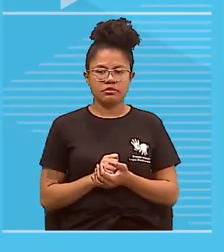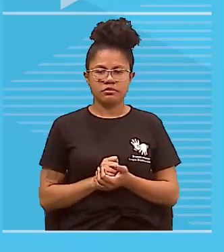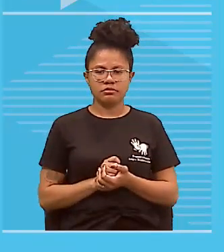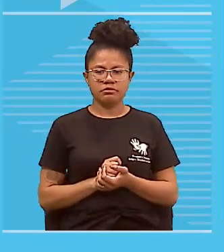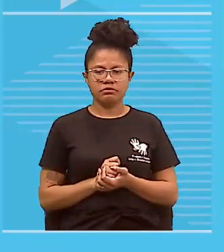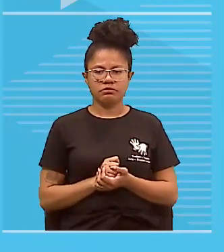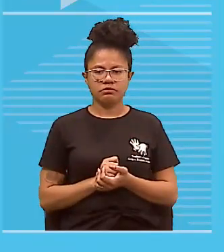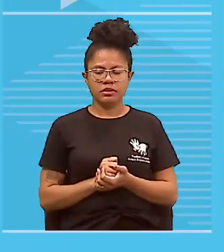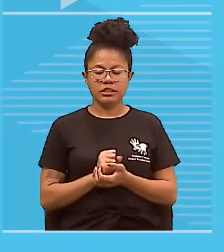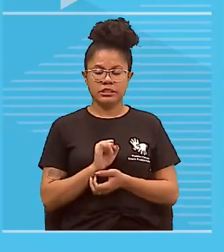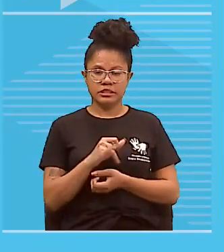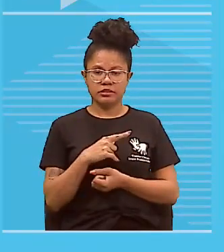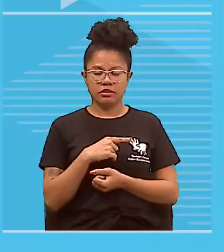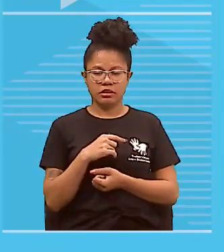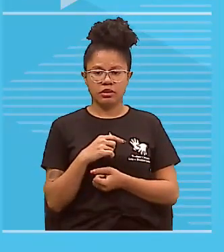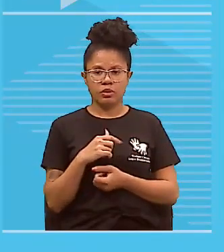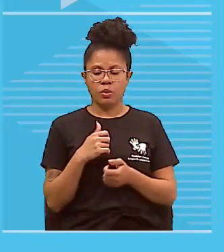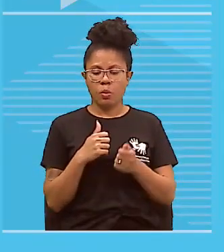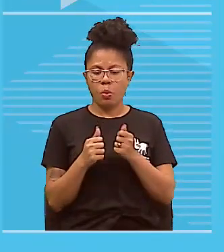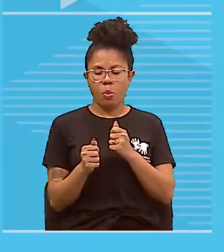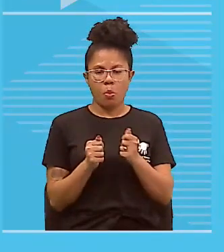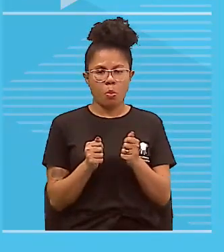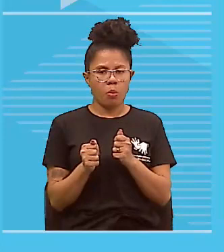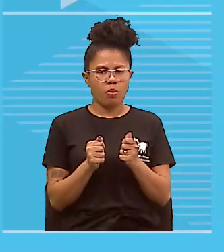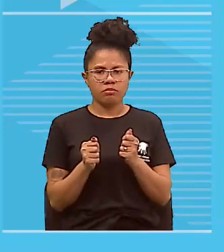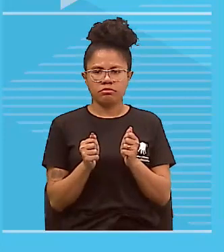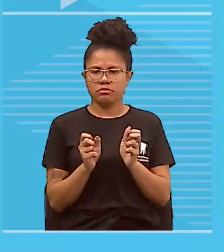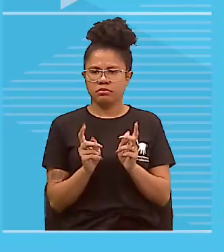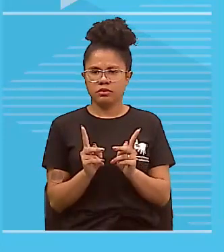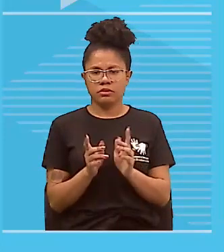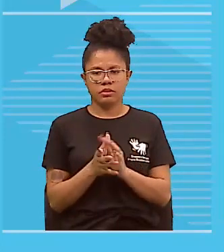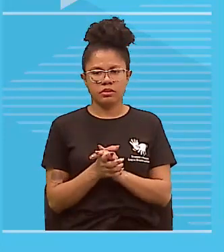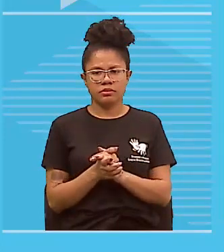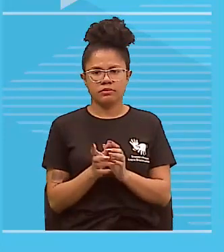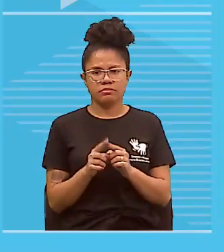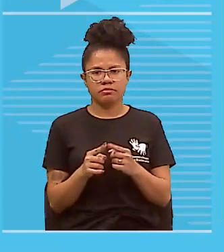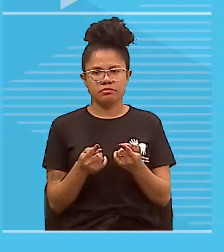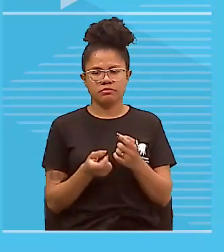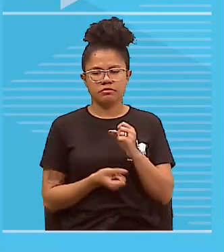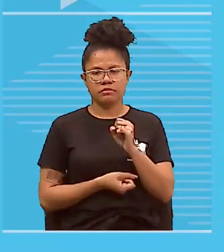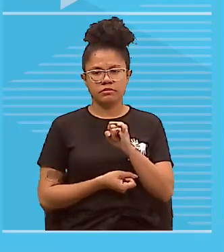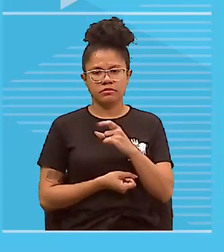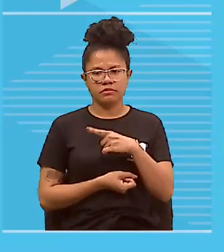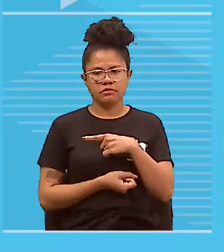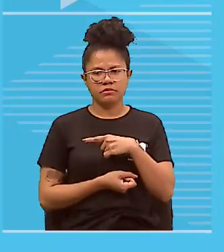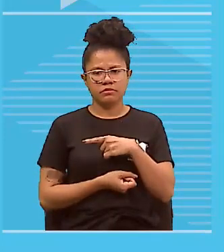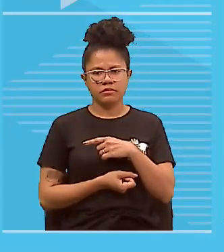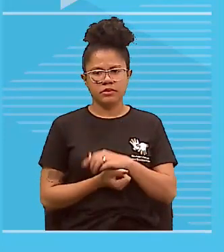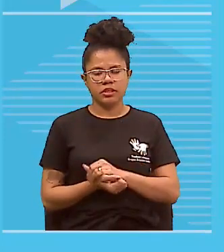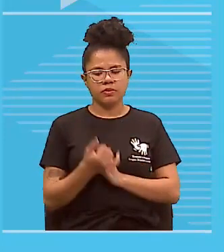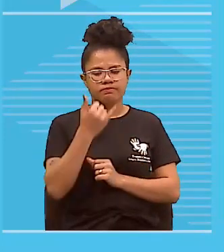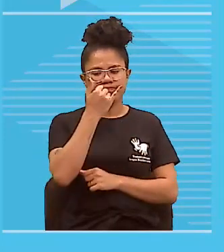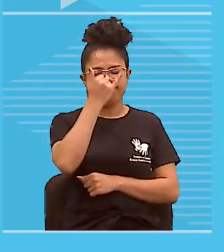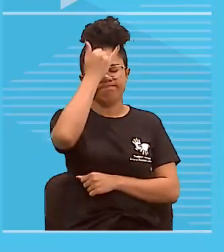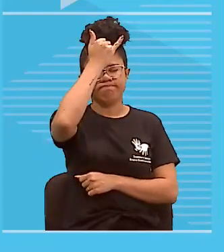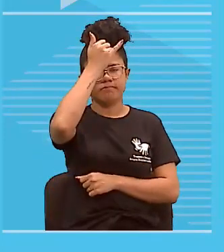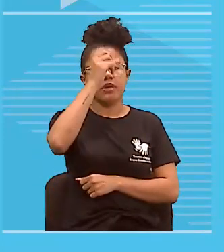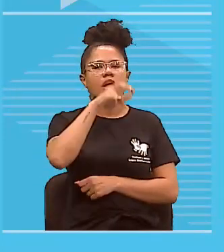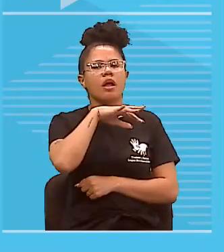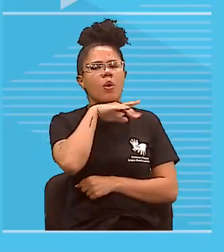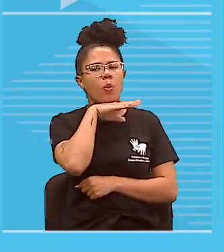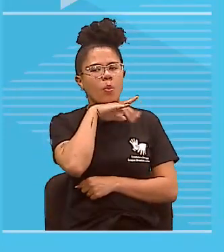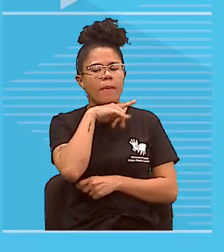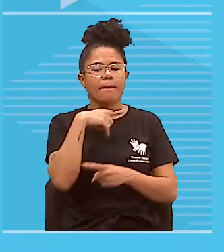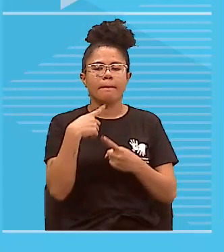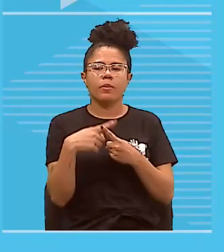massa, beleza e ok. Agora, se não tem, se há um acidente, pode esperar a bagaceira, porque é com